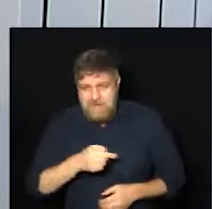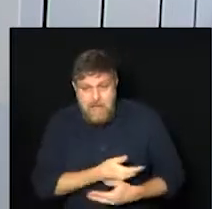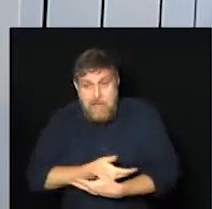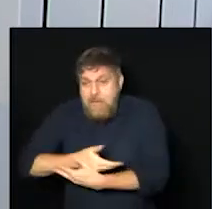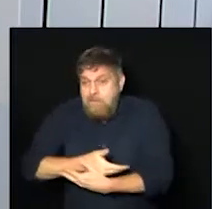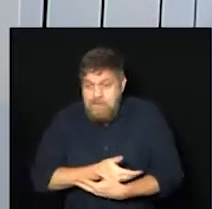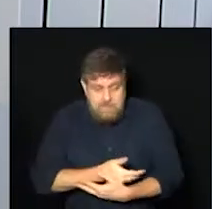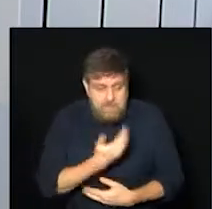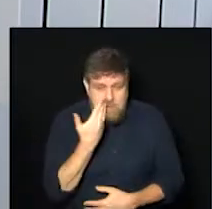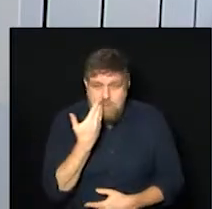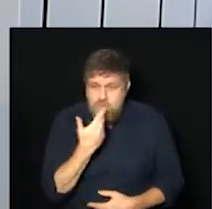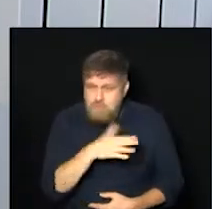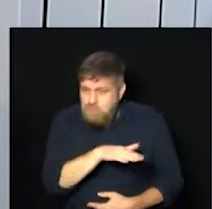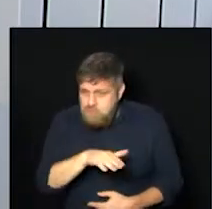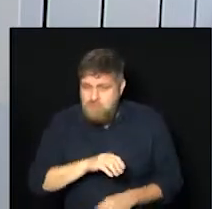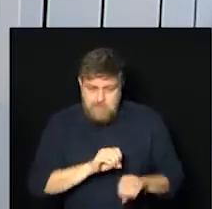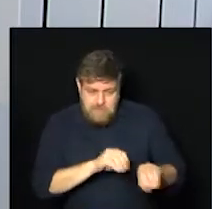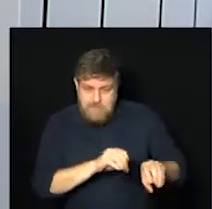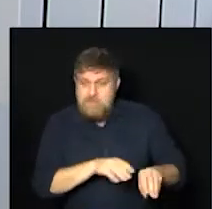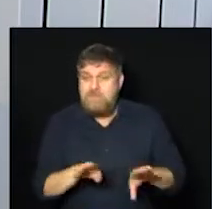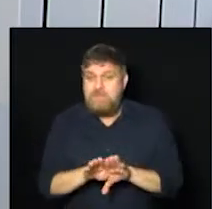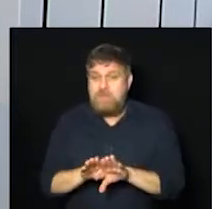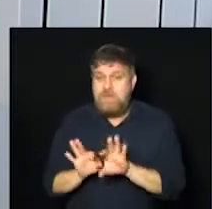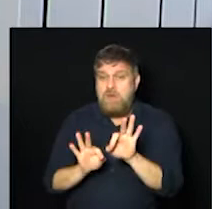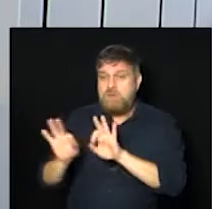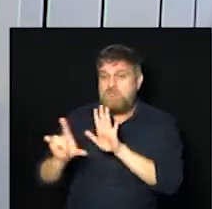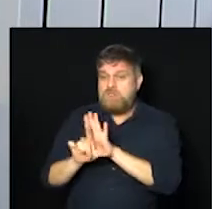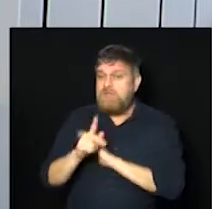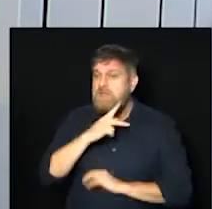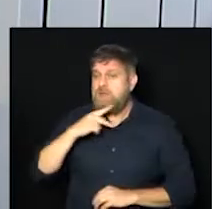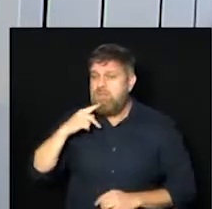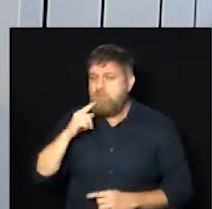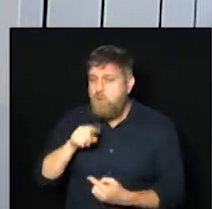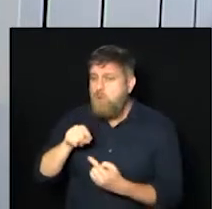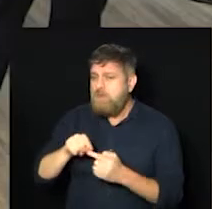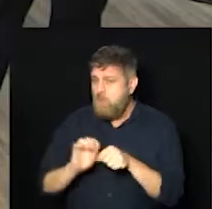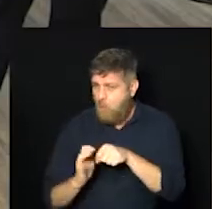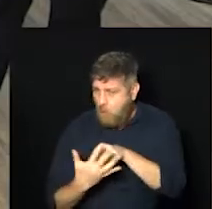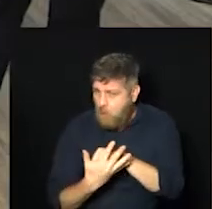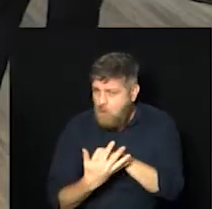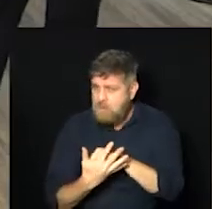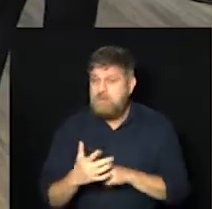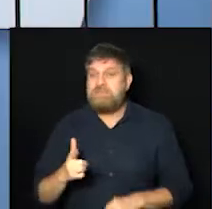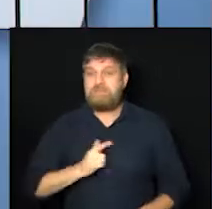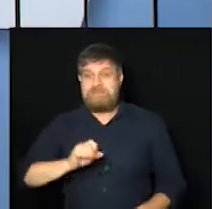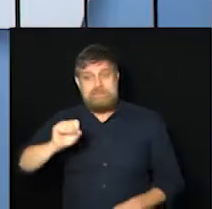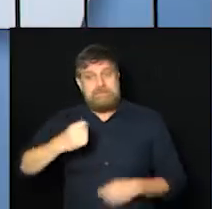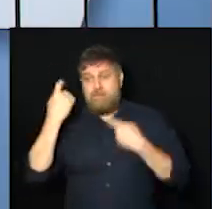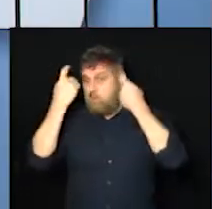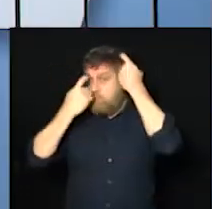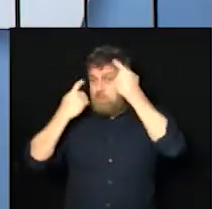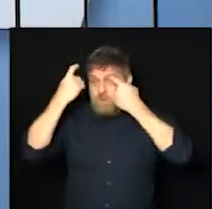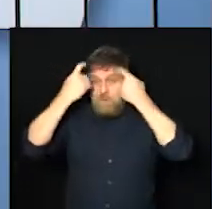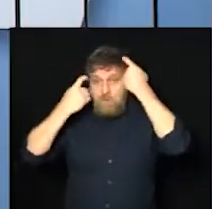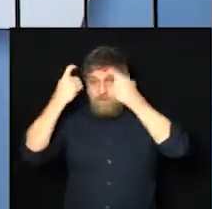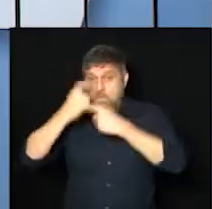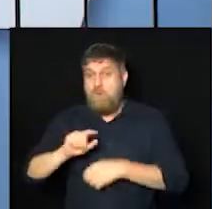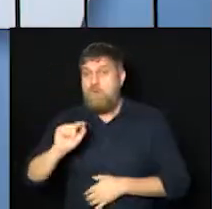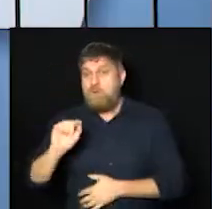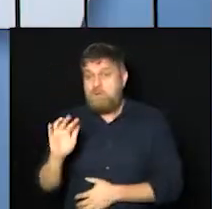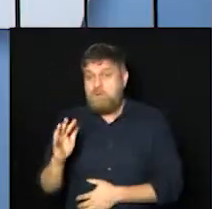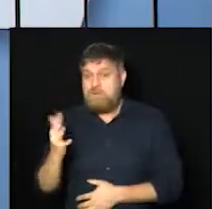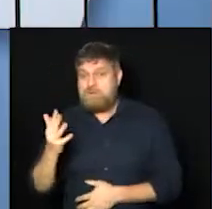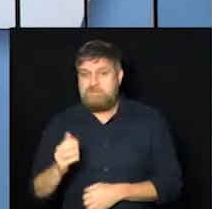infância. Tem projeto de lei do vereador Epemínio Monteiro no sentido do coronavírus, né? Sim, ele está preocupado com essa possibilidade